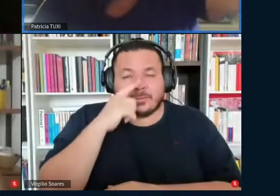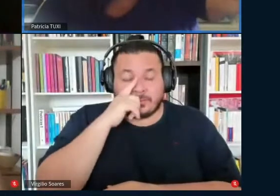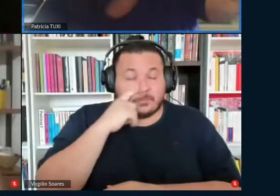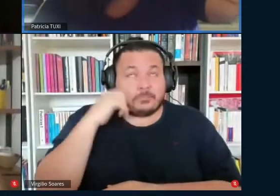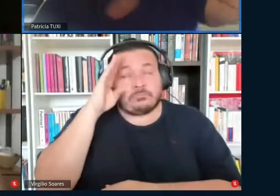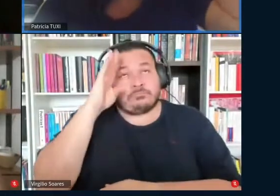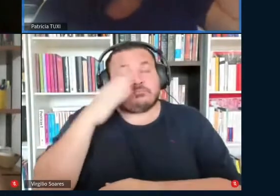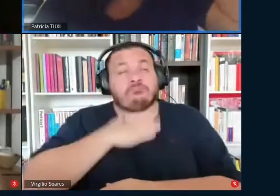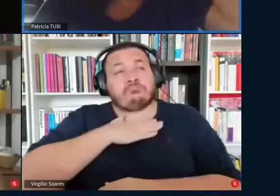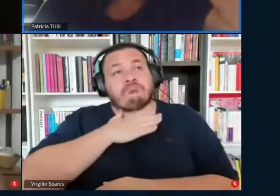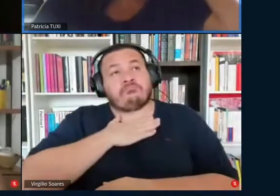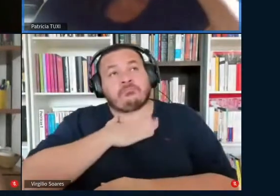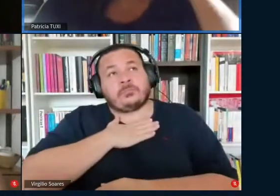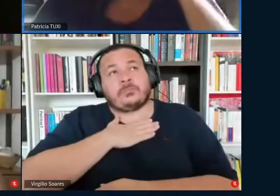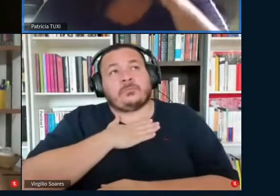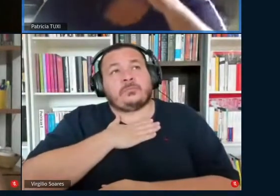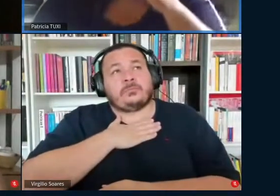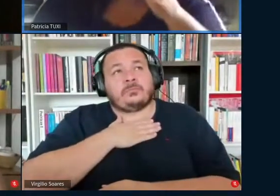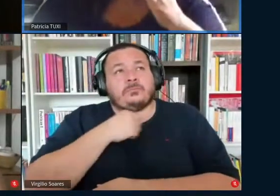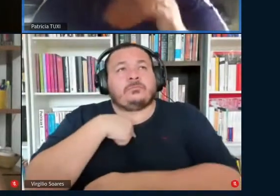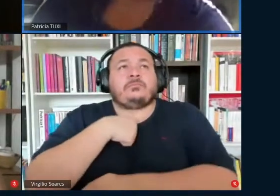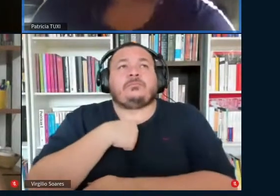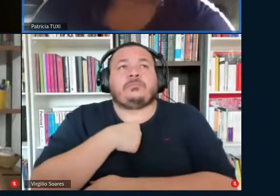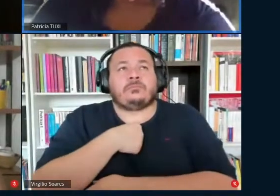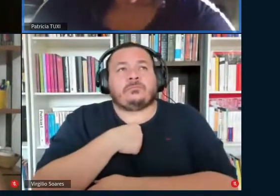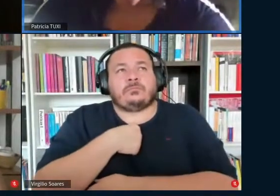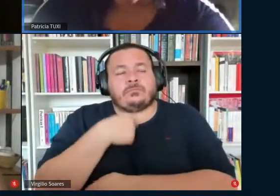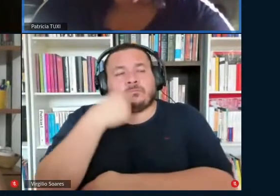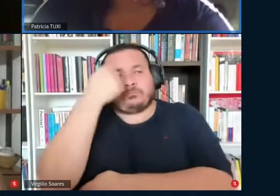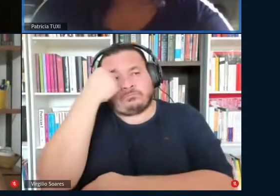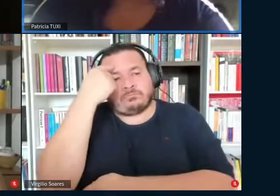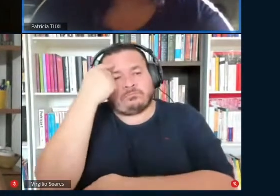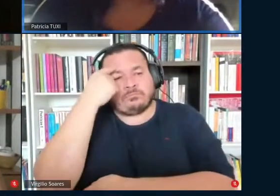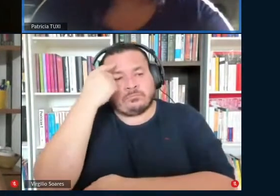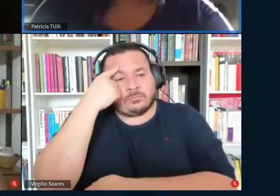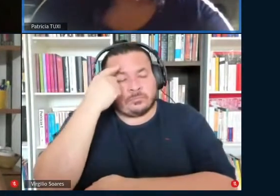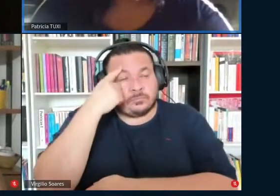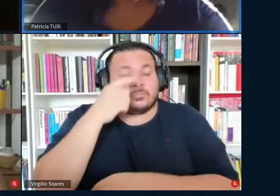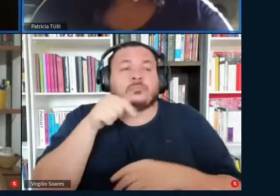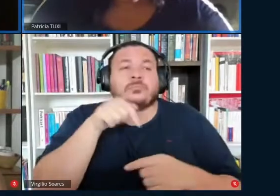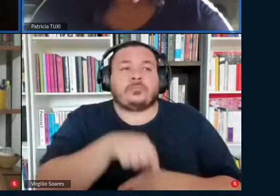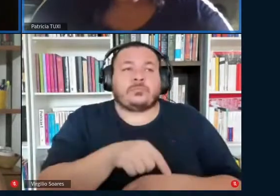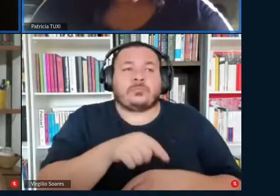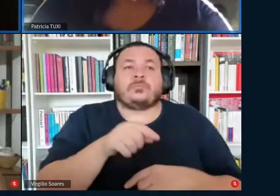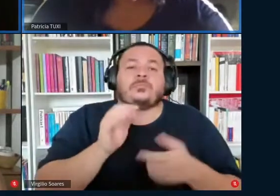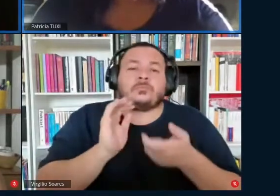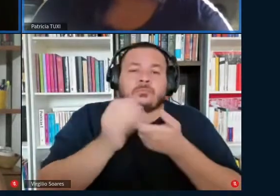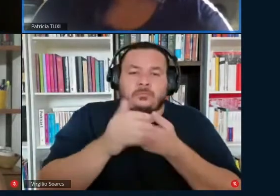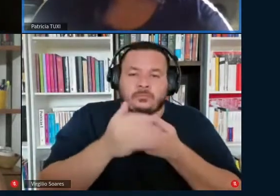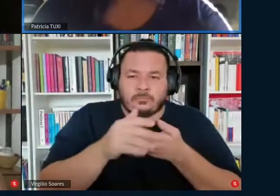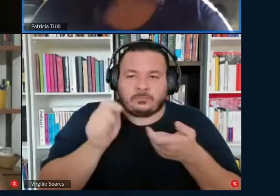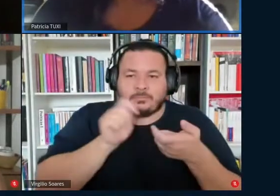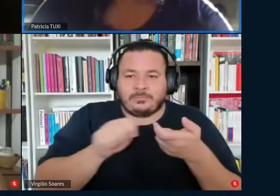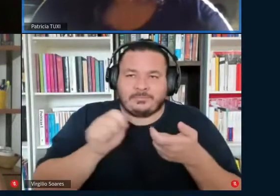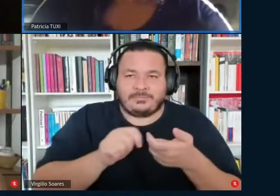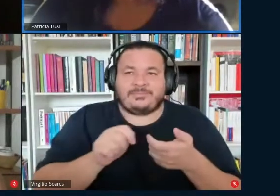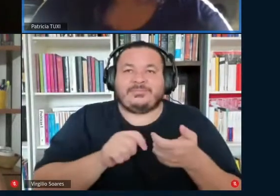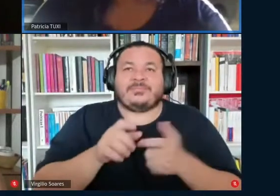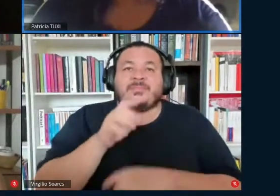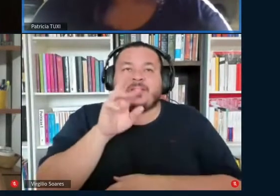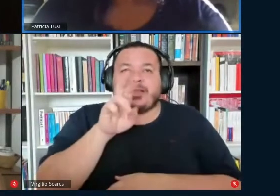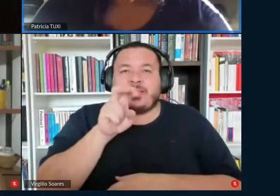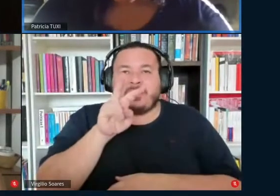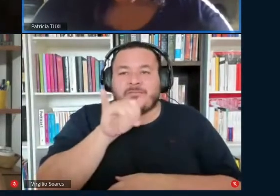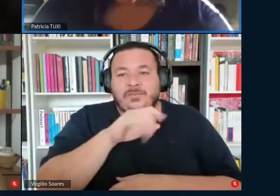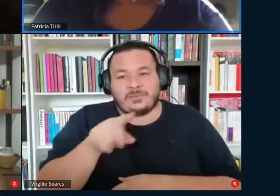mim, ficou a questão da revisão terminológica, ou o ponto terminológico de vocês, e aí,